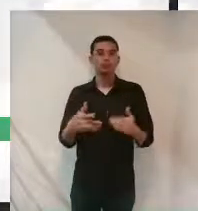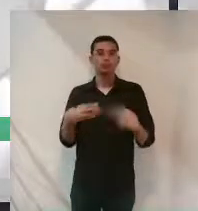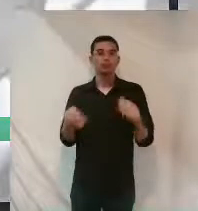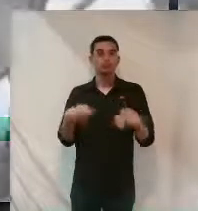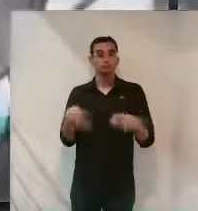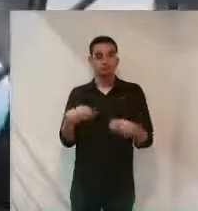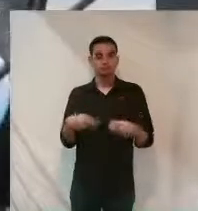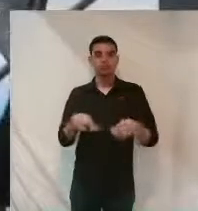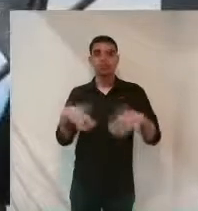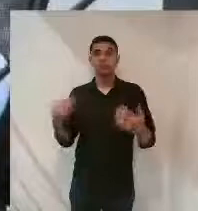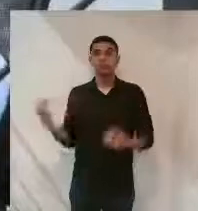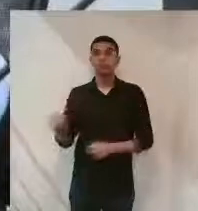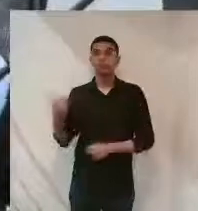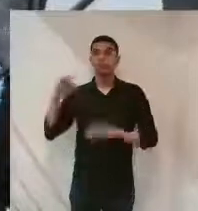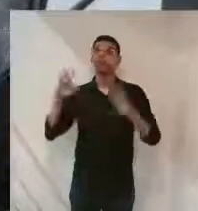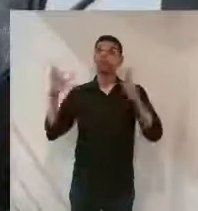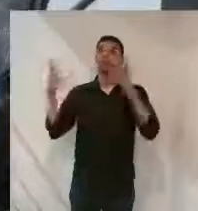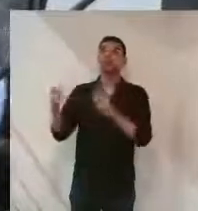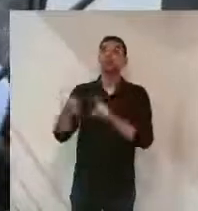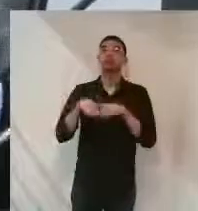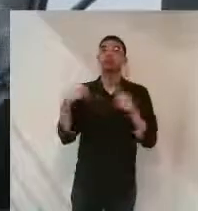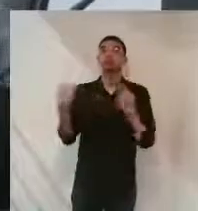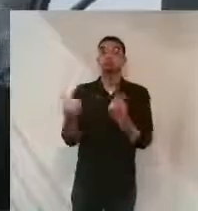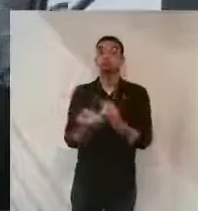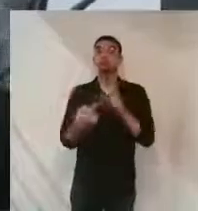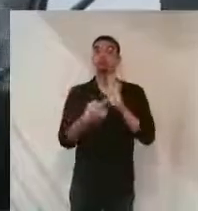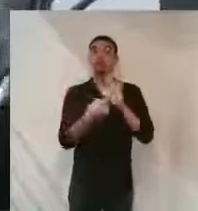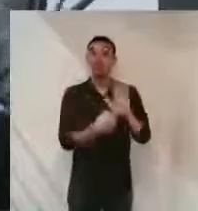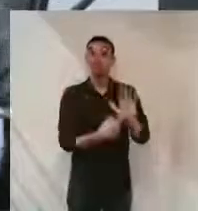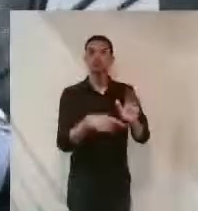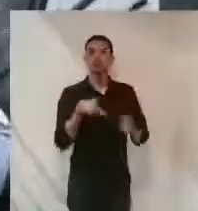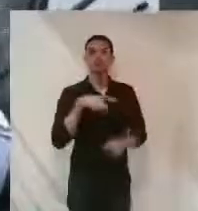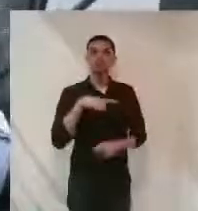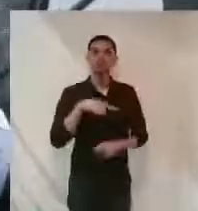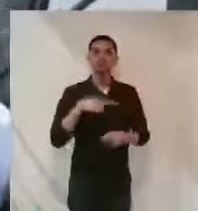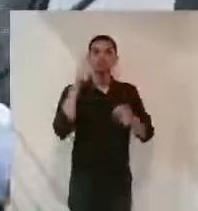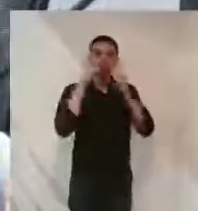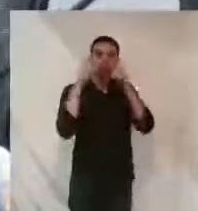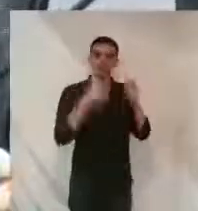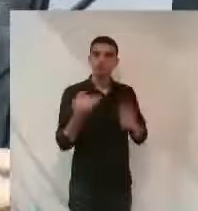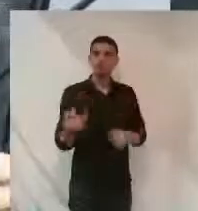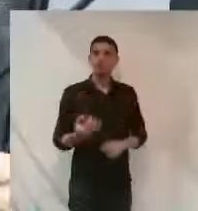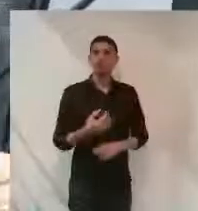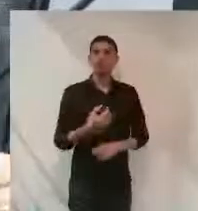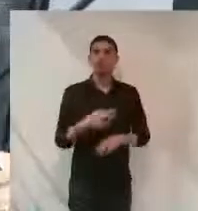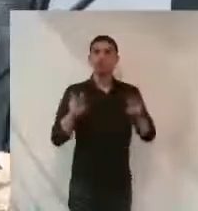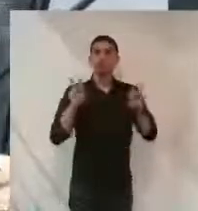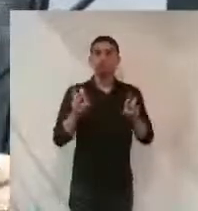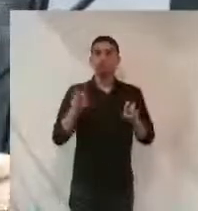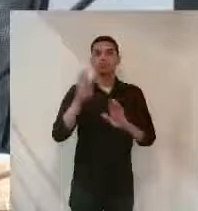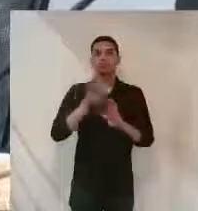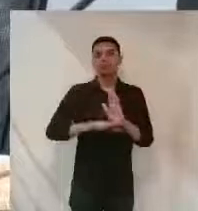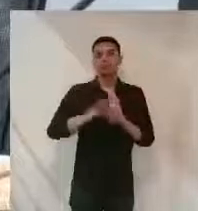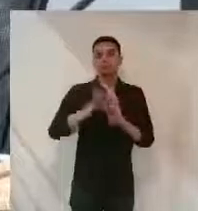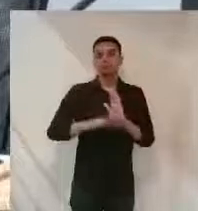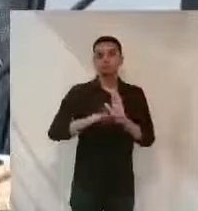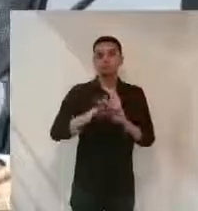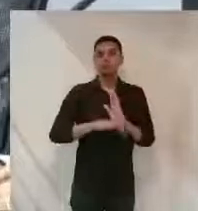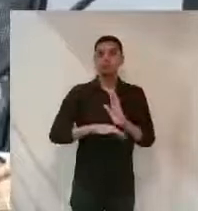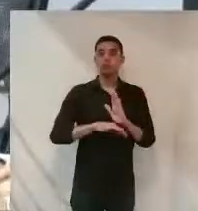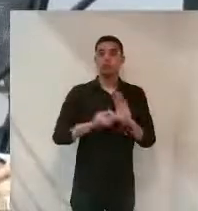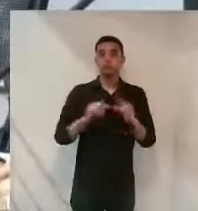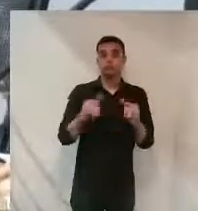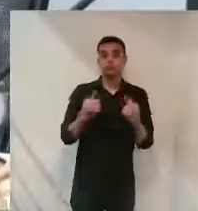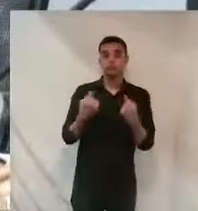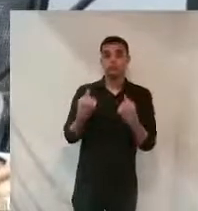que todas as organizações, a sociedade, mostrem ali as suas contribuições, o seu interesse com relação ao texto. É um texto bastante